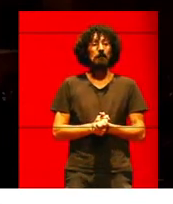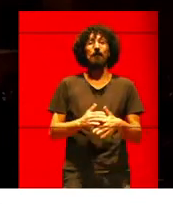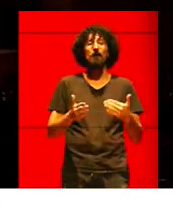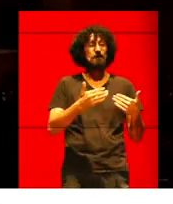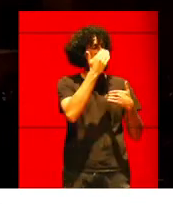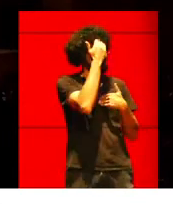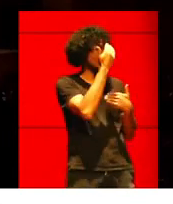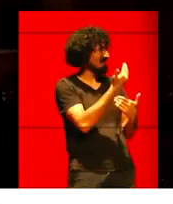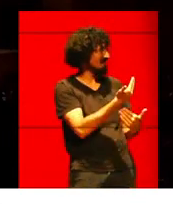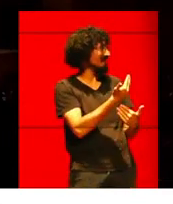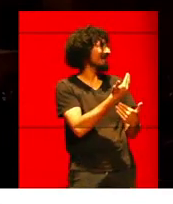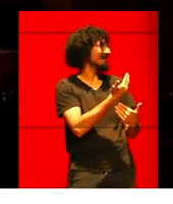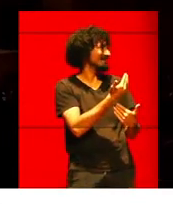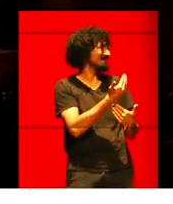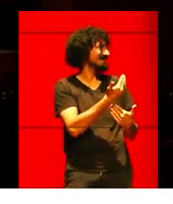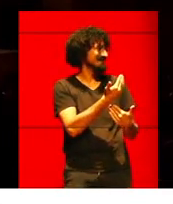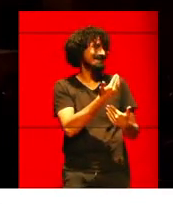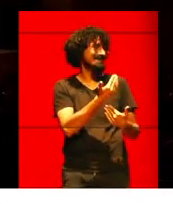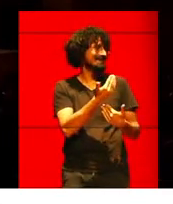Obrigada, Eulison.